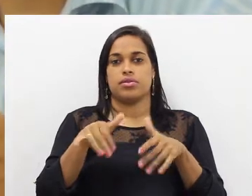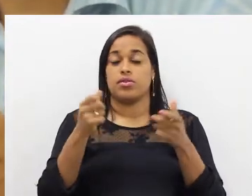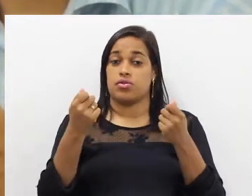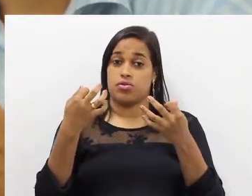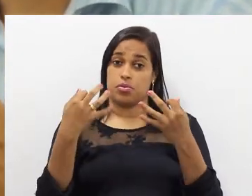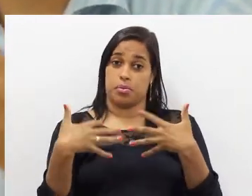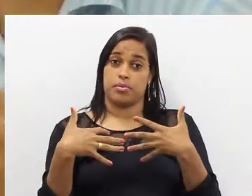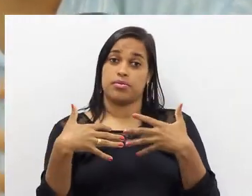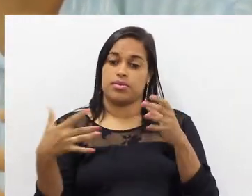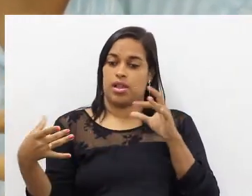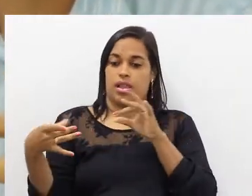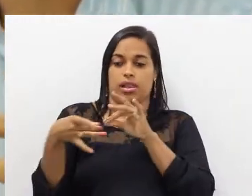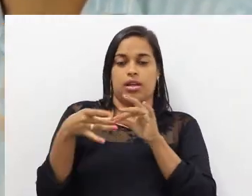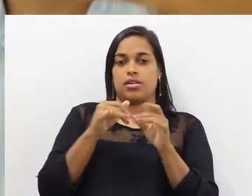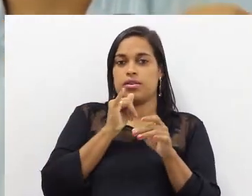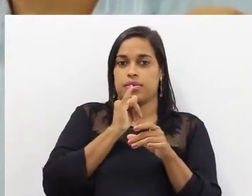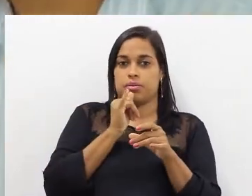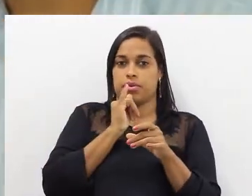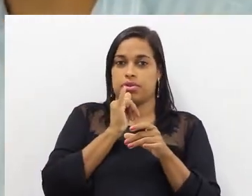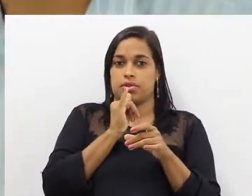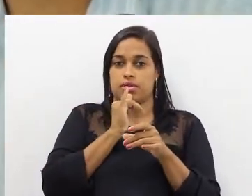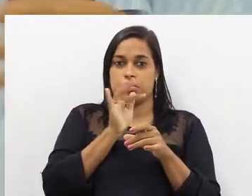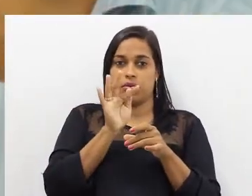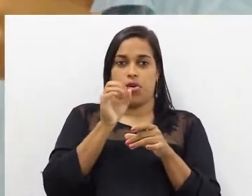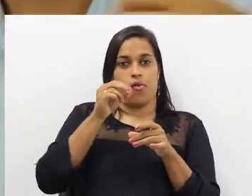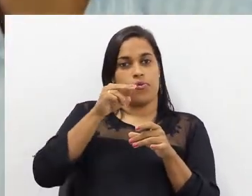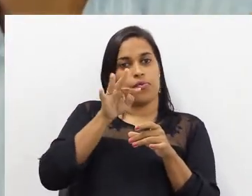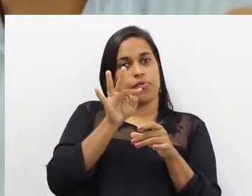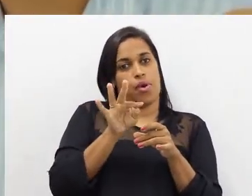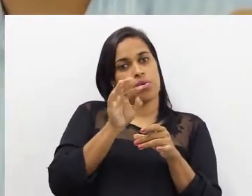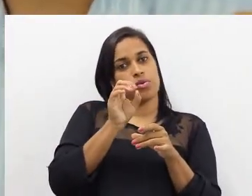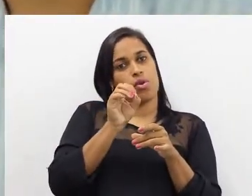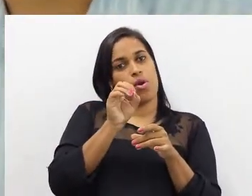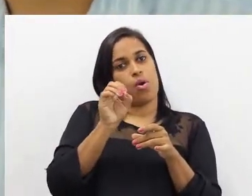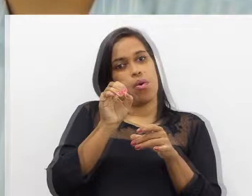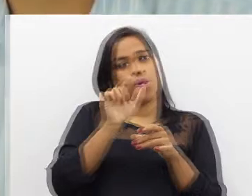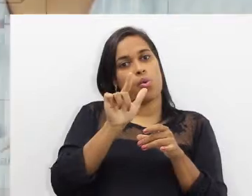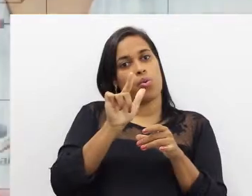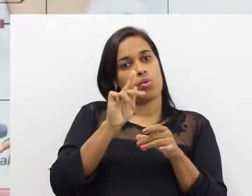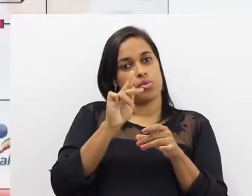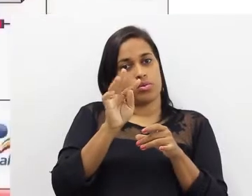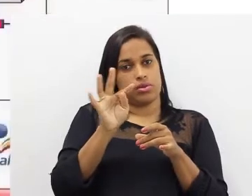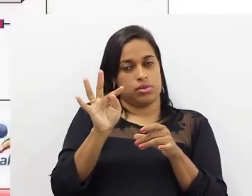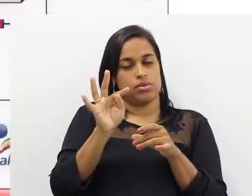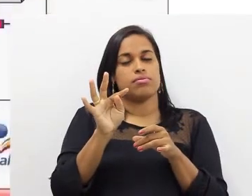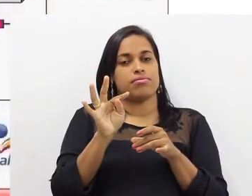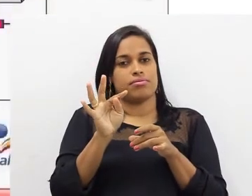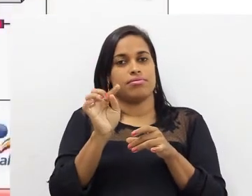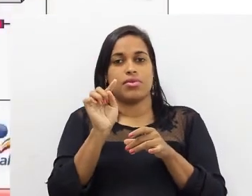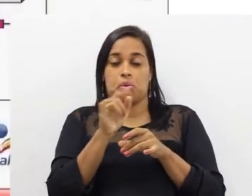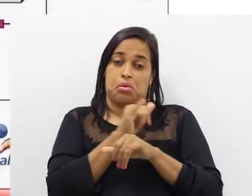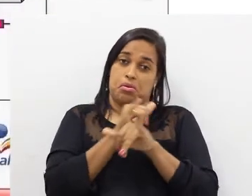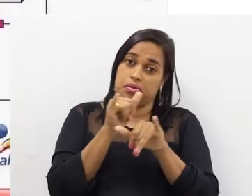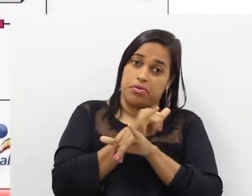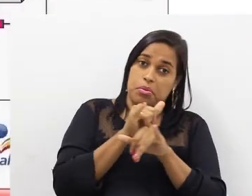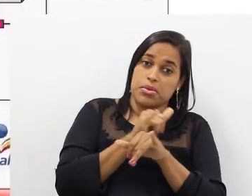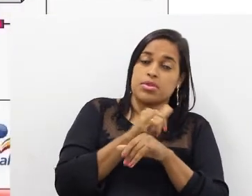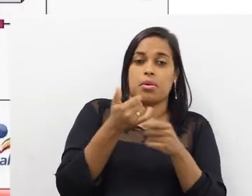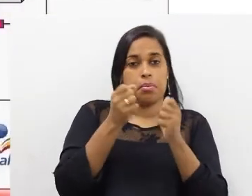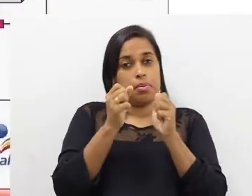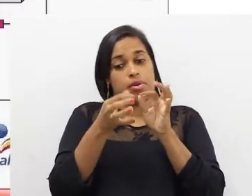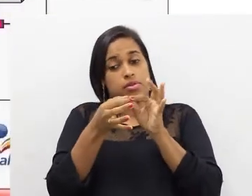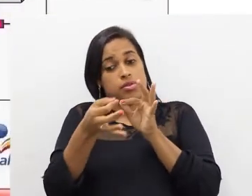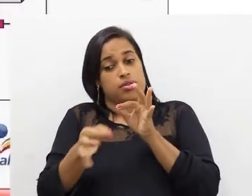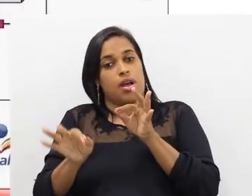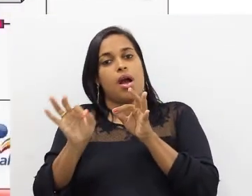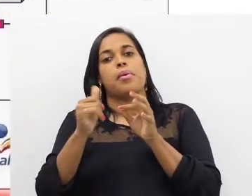falando de uma ligação ponto a ponto. Eu tenho um ponto de um lado, um ponto do outro, e os dados fluindo desse ponto. Pode ser com cabo, pode ser